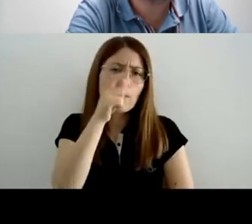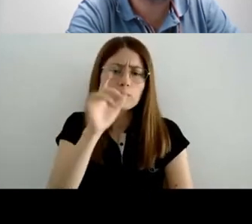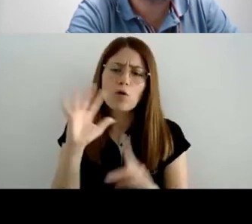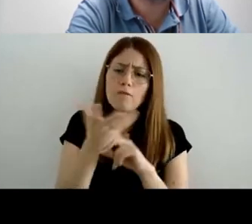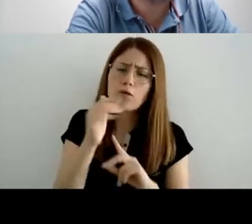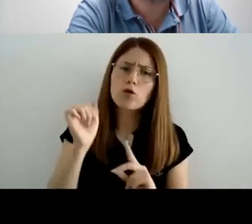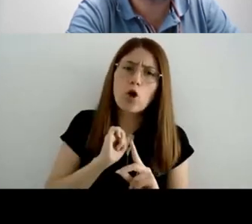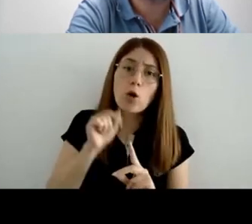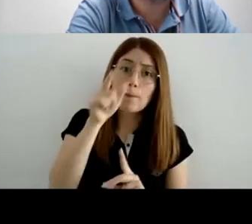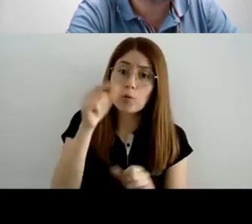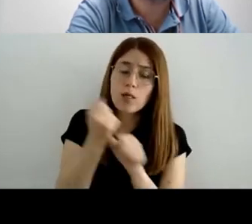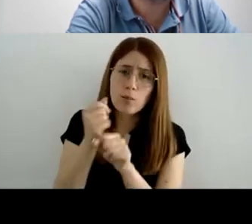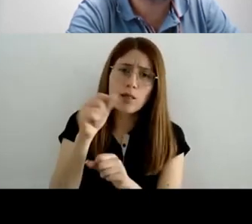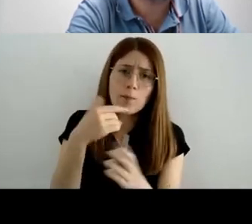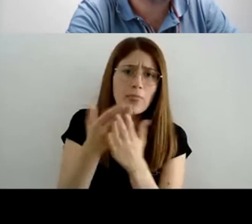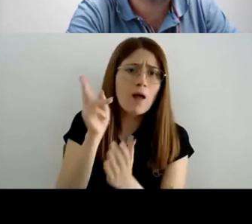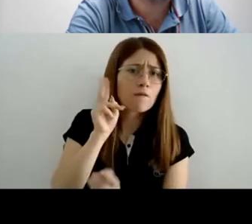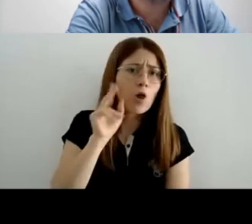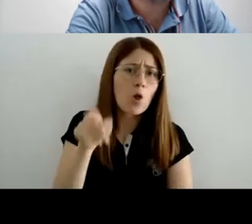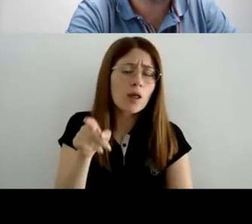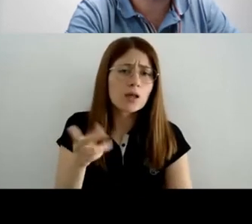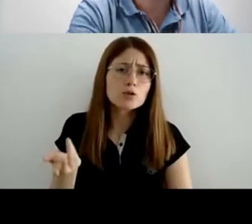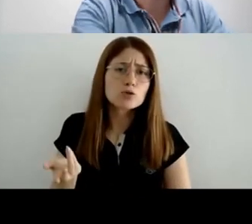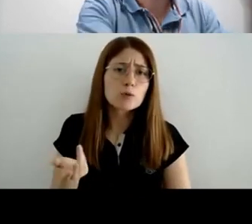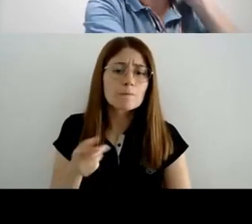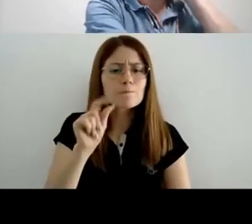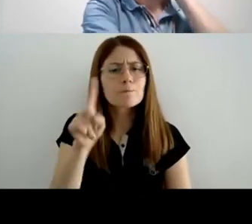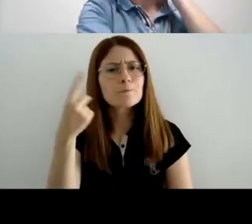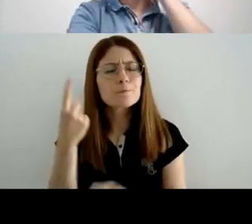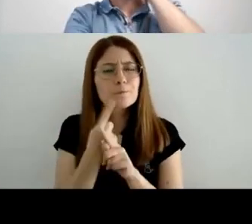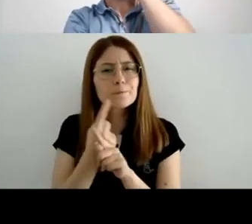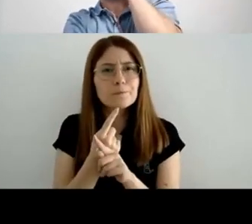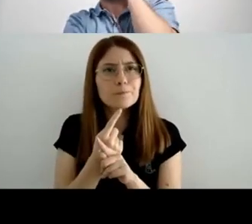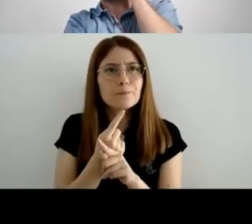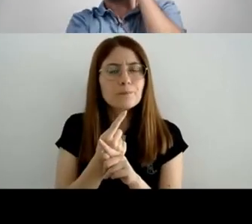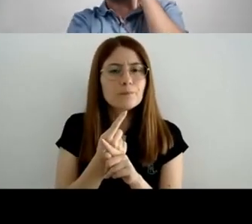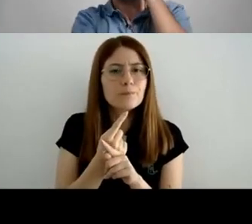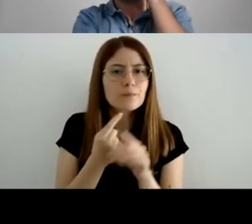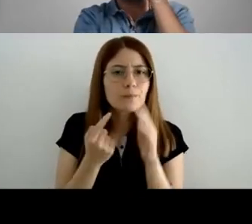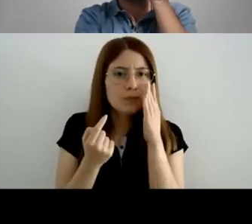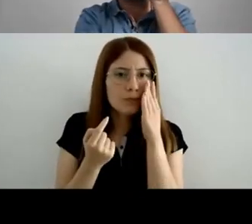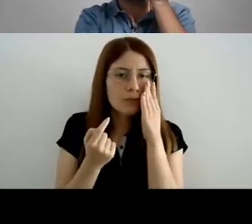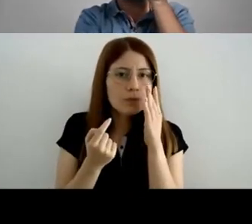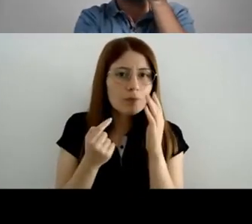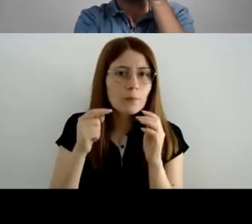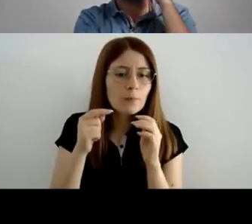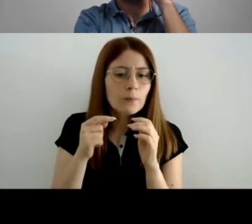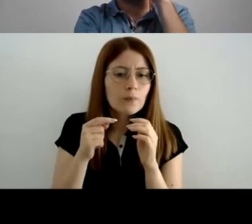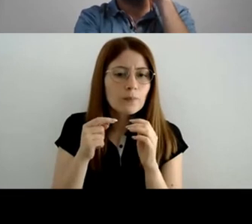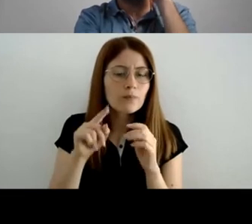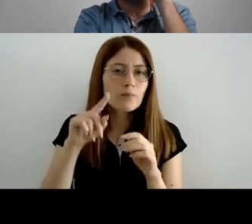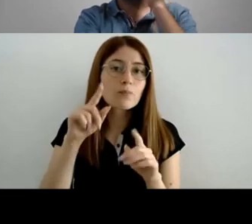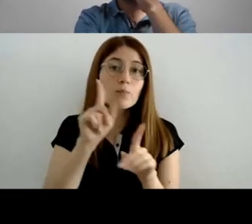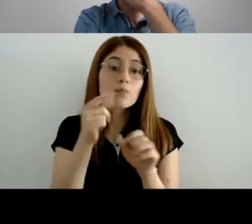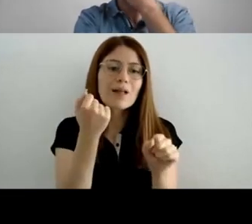mas que os empregadores também valorizam muito. E depois terem outra questão, que eles me disseram, é a treinabilidade. Eu peço para fazer alguma tarefa um